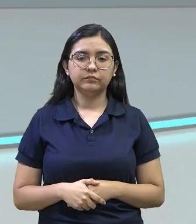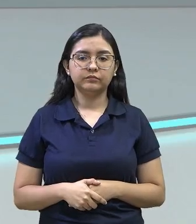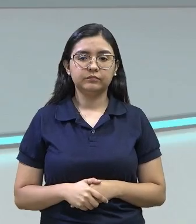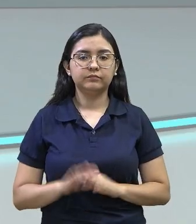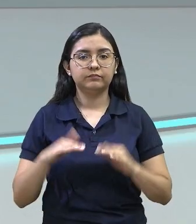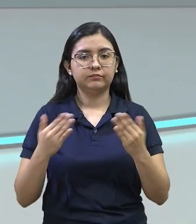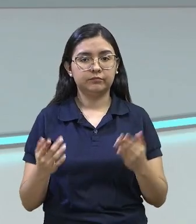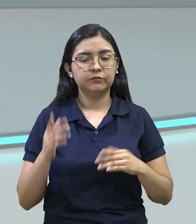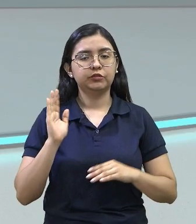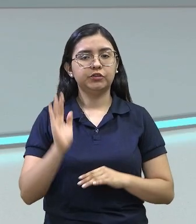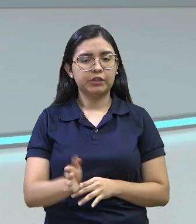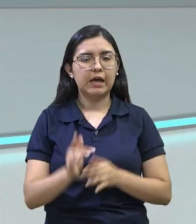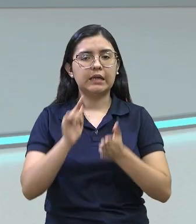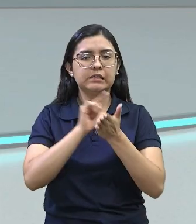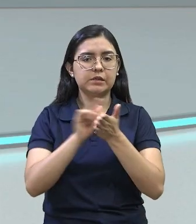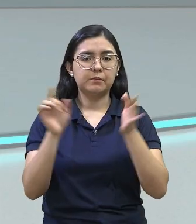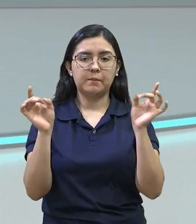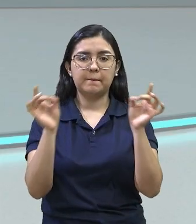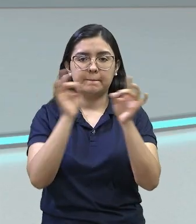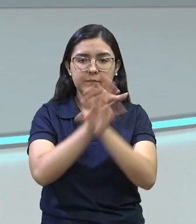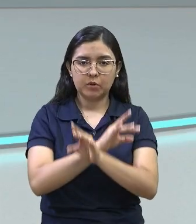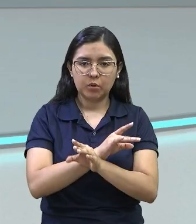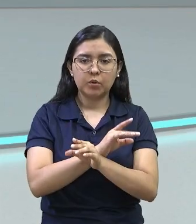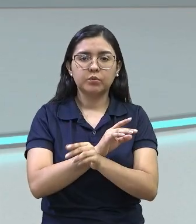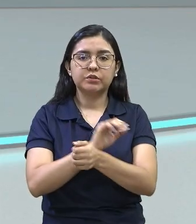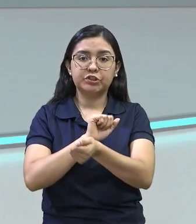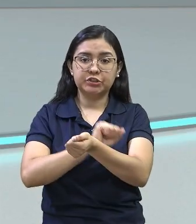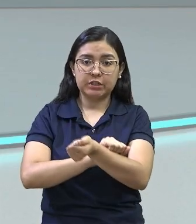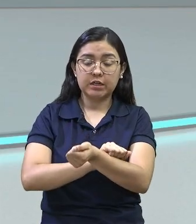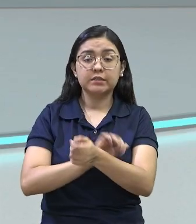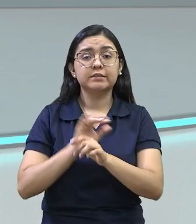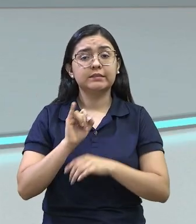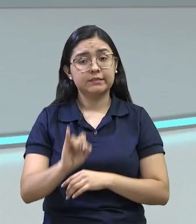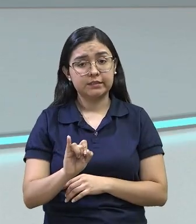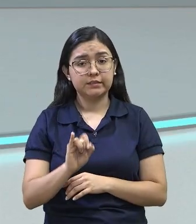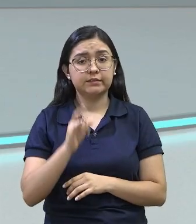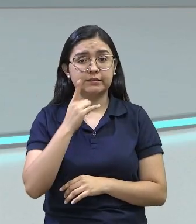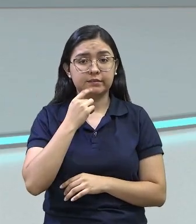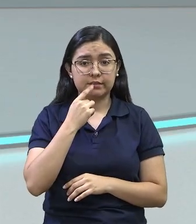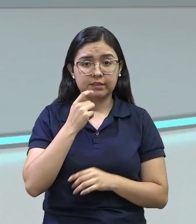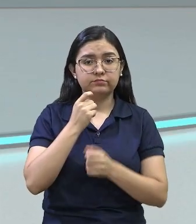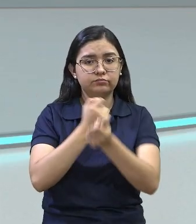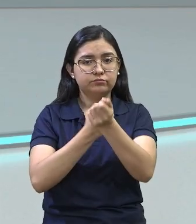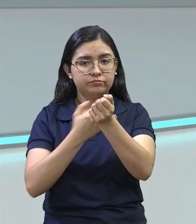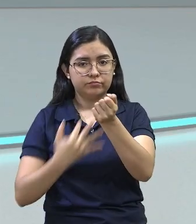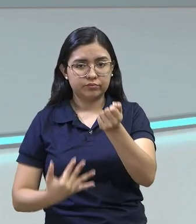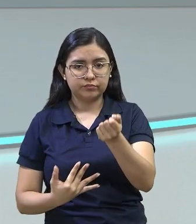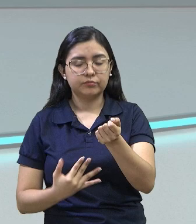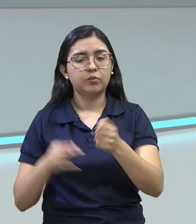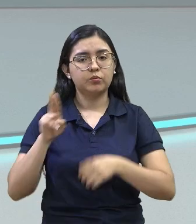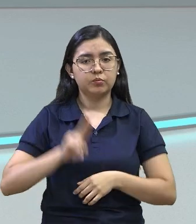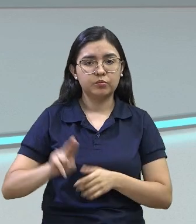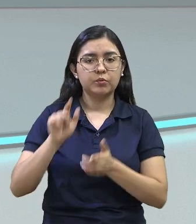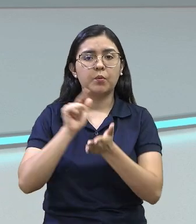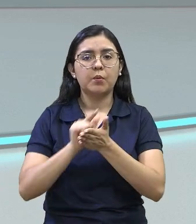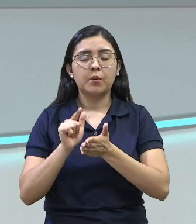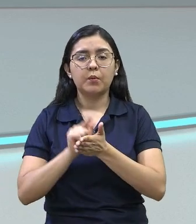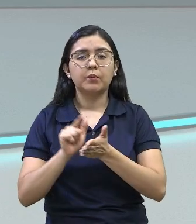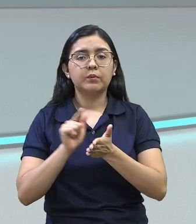aí você fez a limpeza, estanca o sangramento, caso esteja com sangramento, coloca um pano limpo, uma